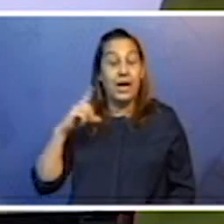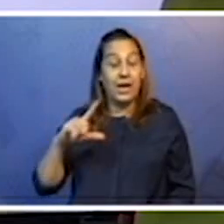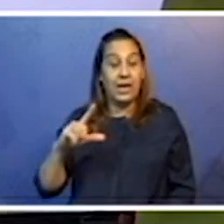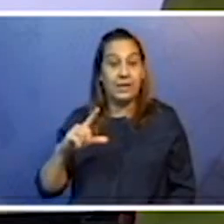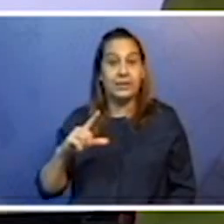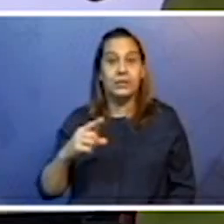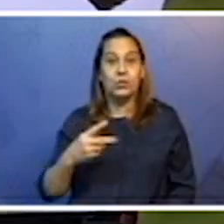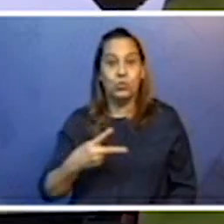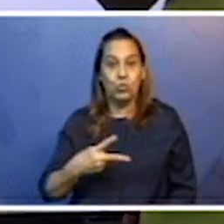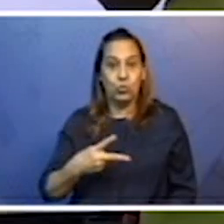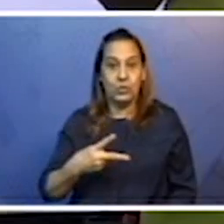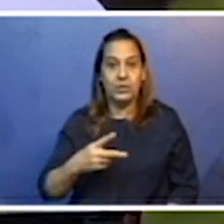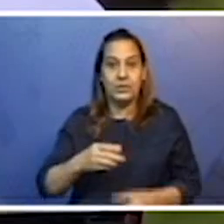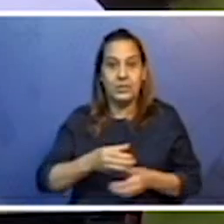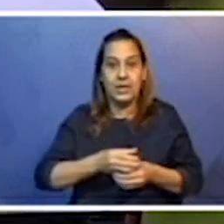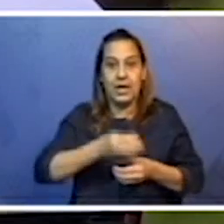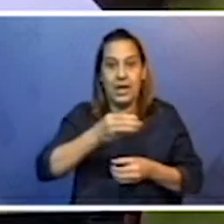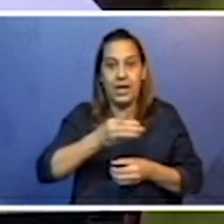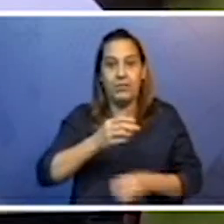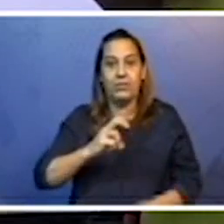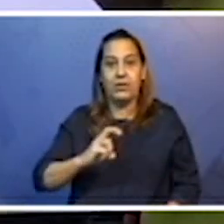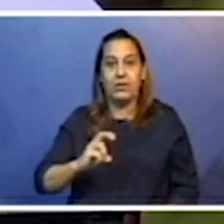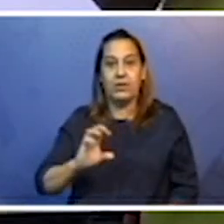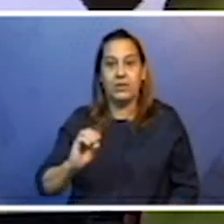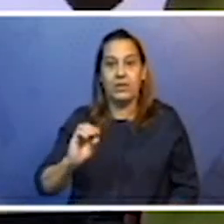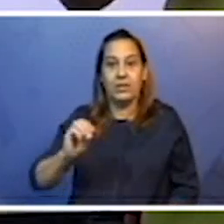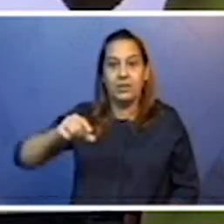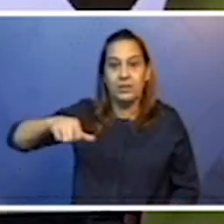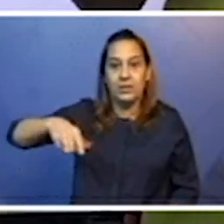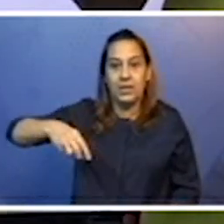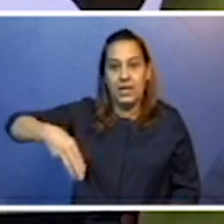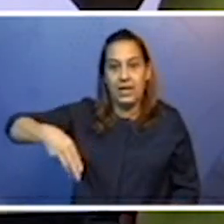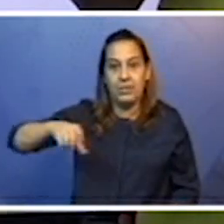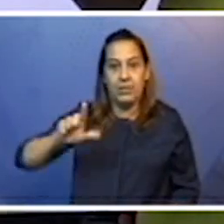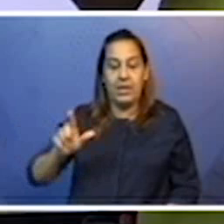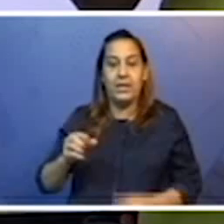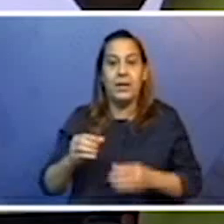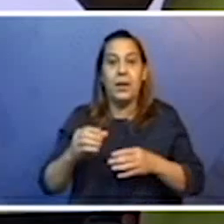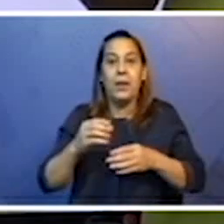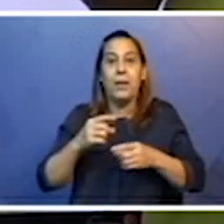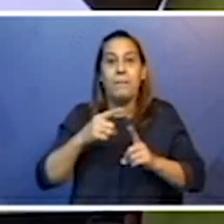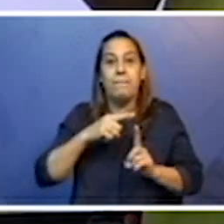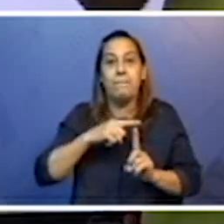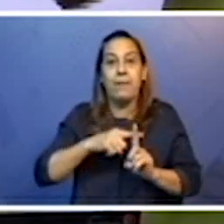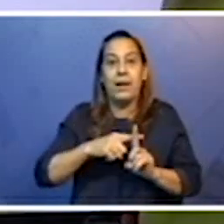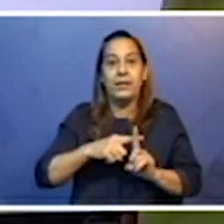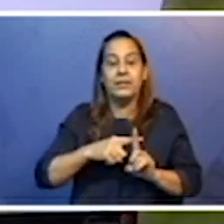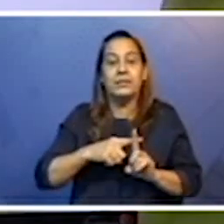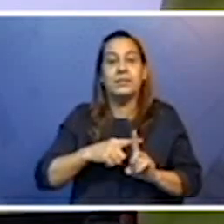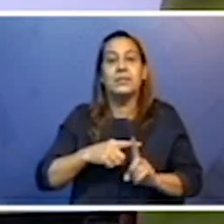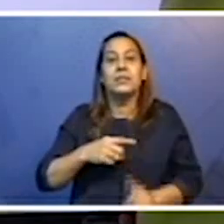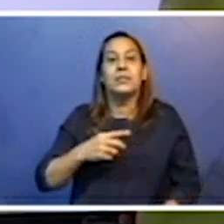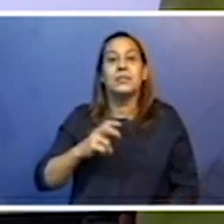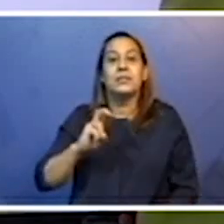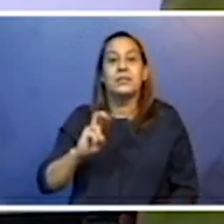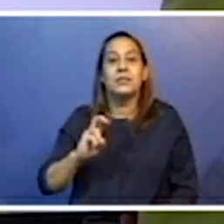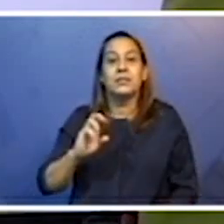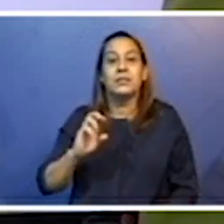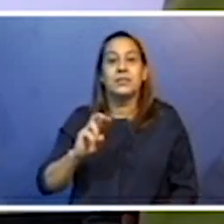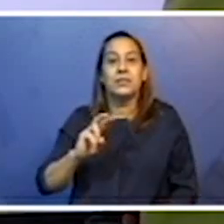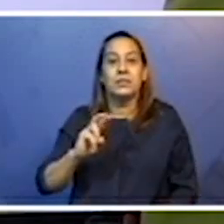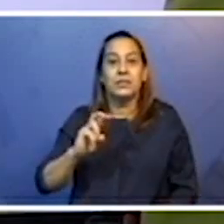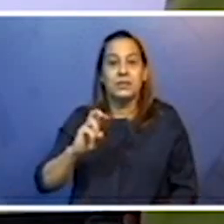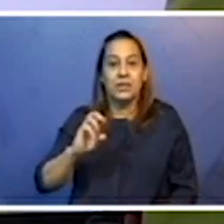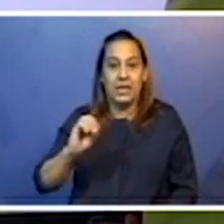eu tenho duas dessa, eu tenho 500 ml. Mais duas dessa, mais 500, e aí eu consigo encher